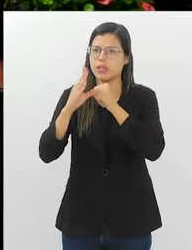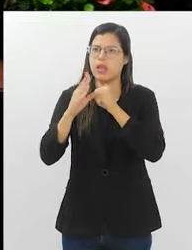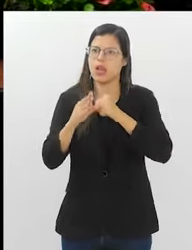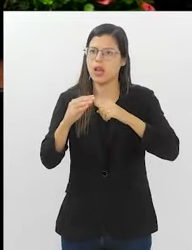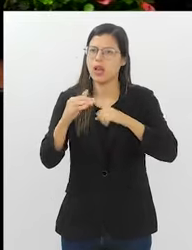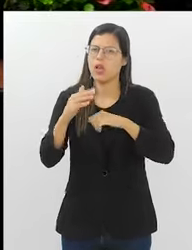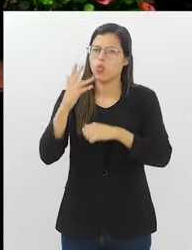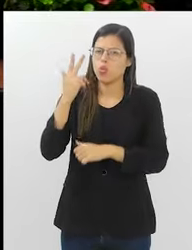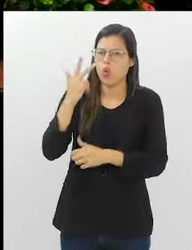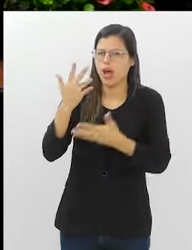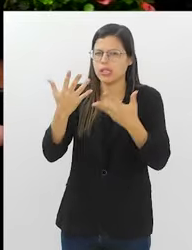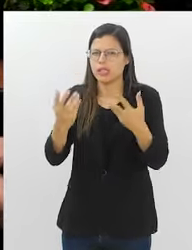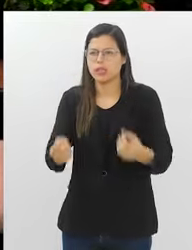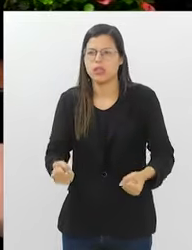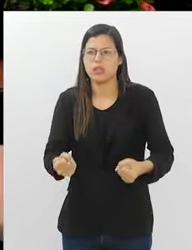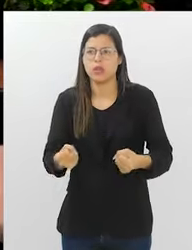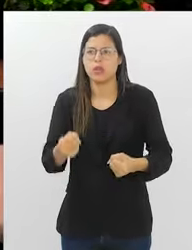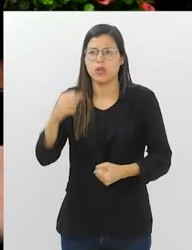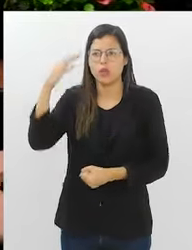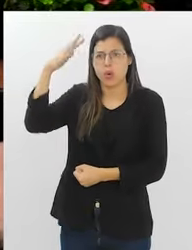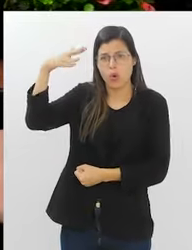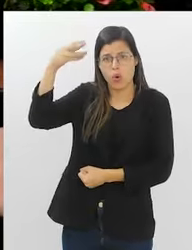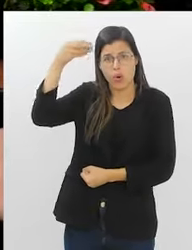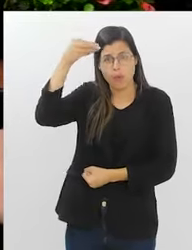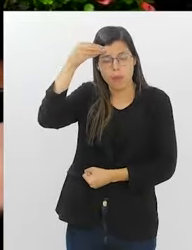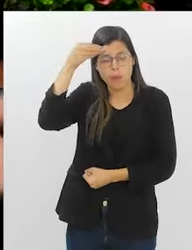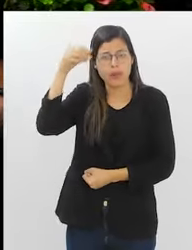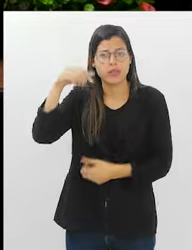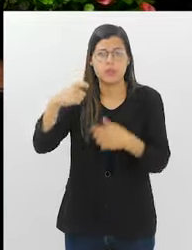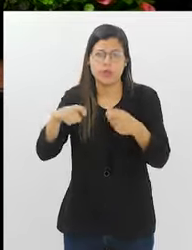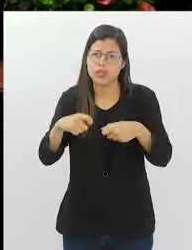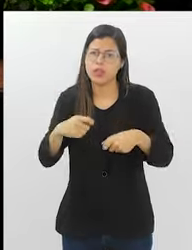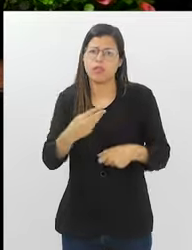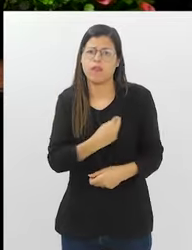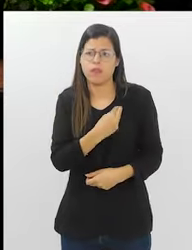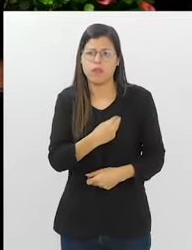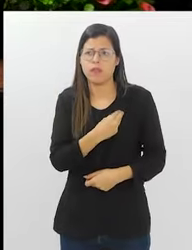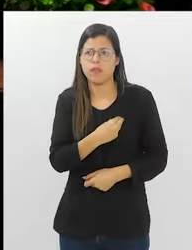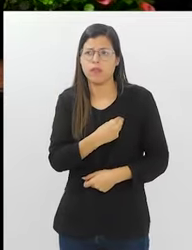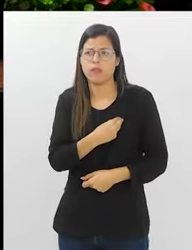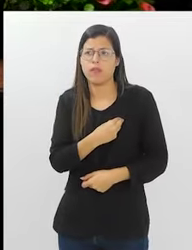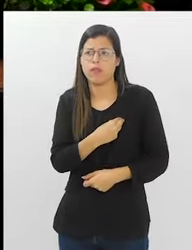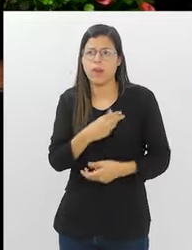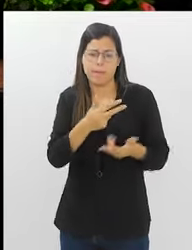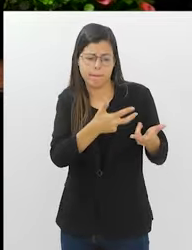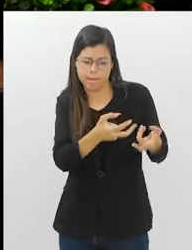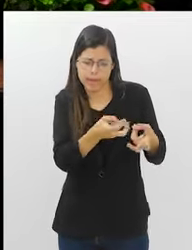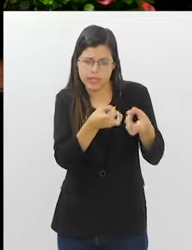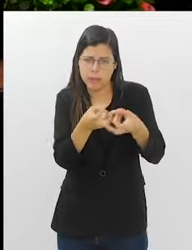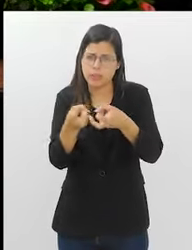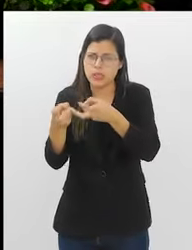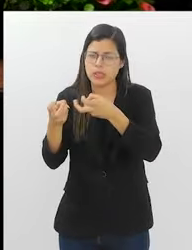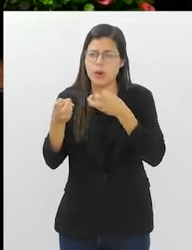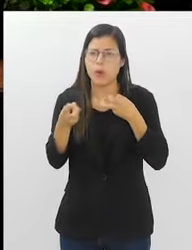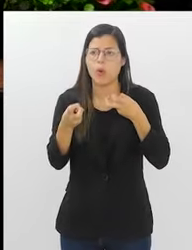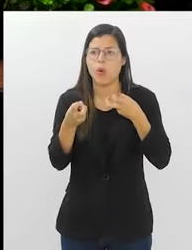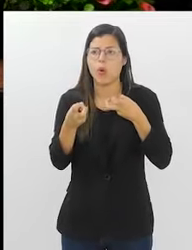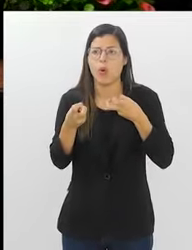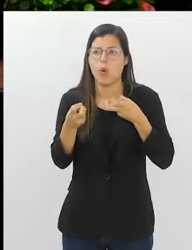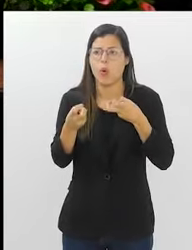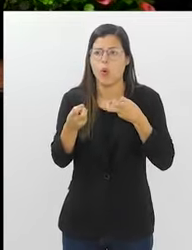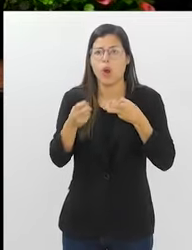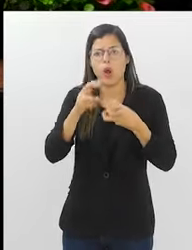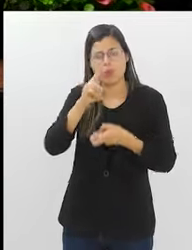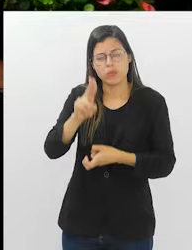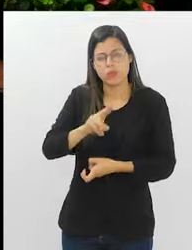agindo com mais naturalidade, especialmente o médium, ele tem que aprender a conviver com isso, porque essa percepção, ele é